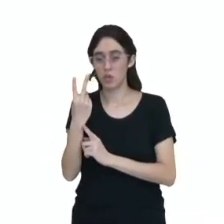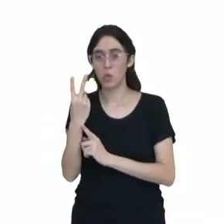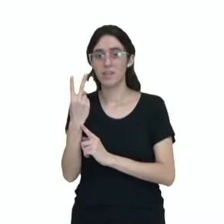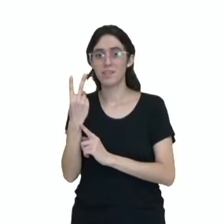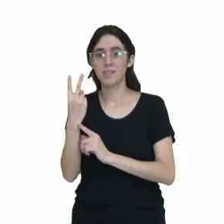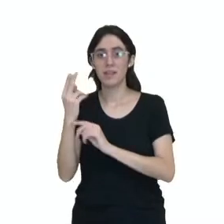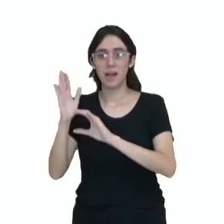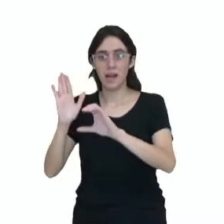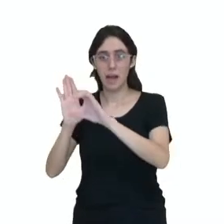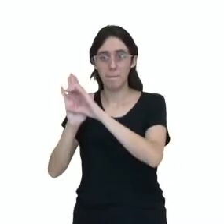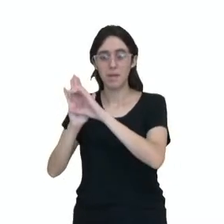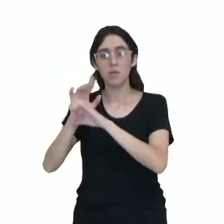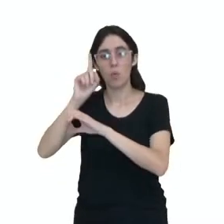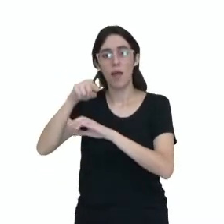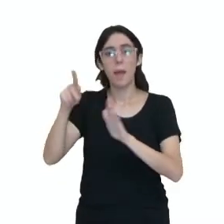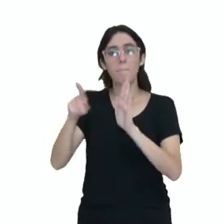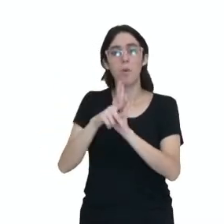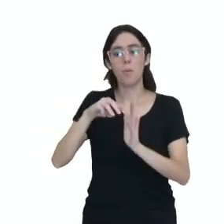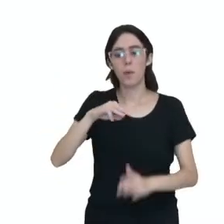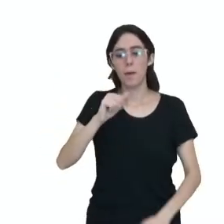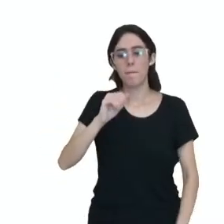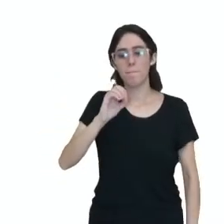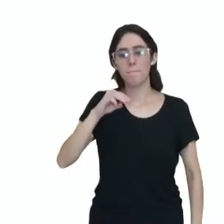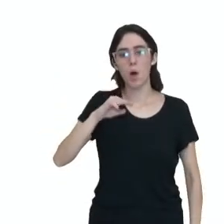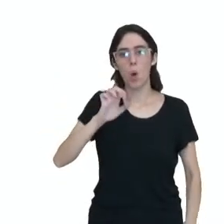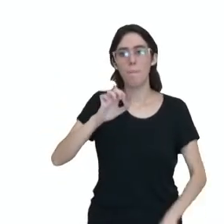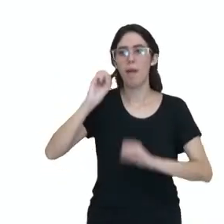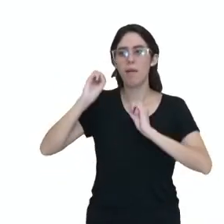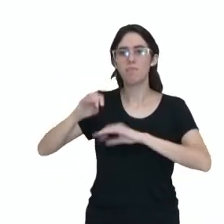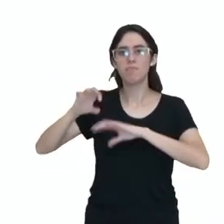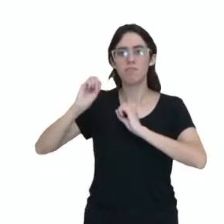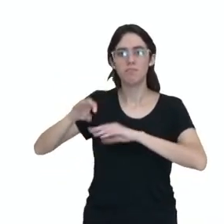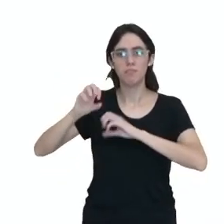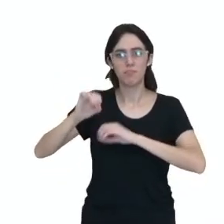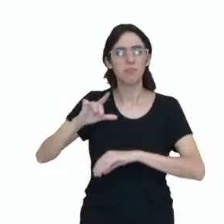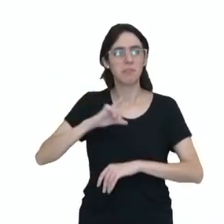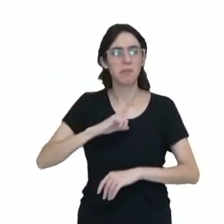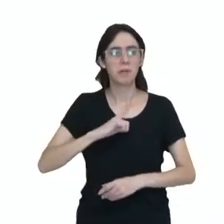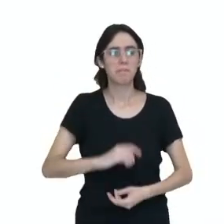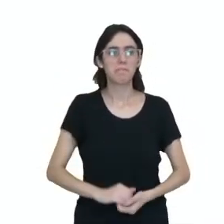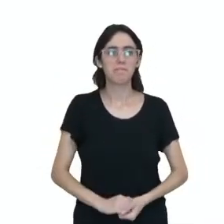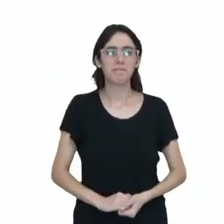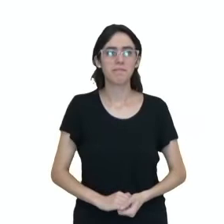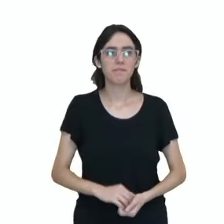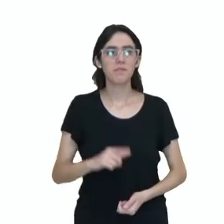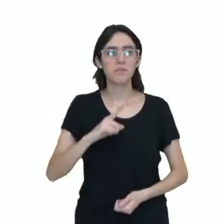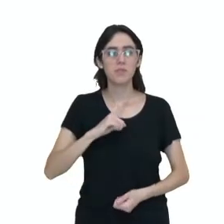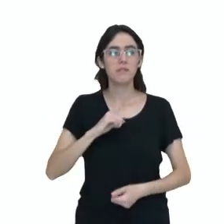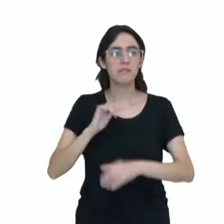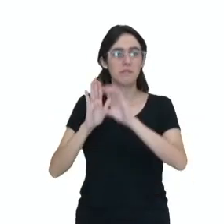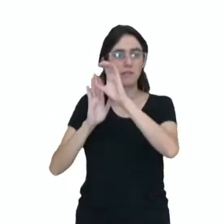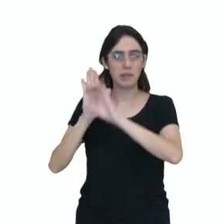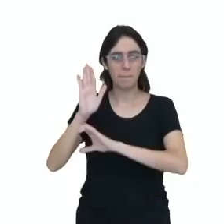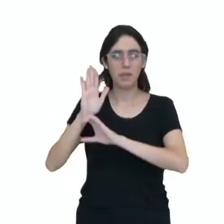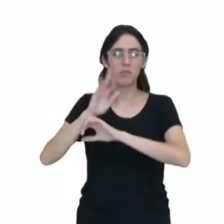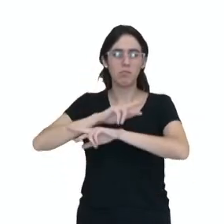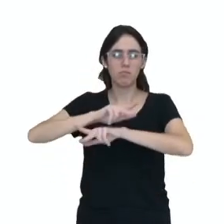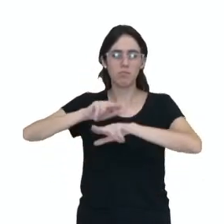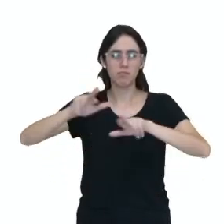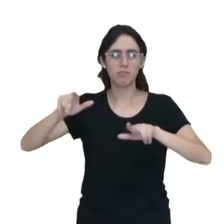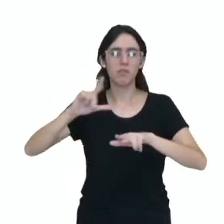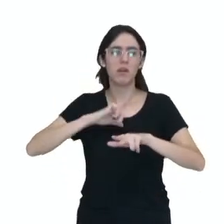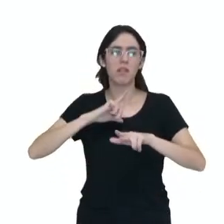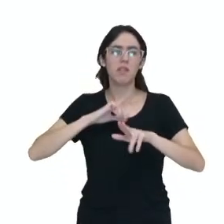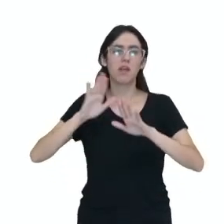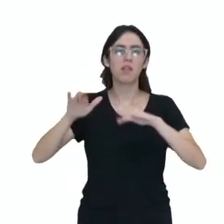revelados ao profeta Maomé em Meca e 22 em Medina. Os capítulos estão dispostos aproximadamente de acordo com